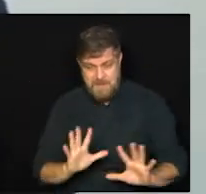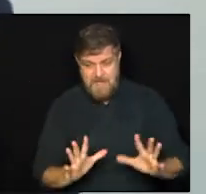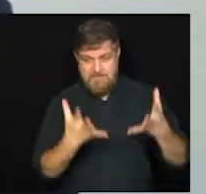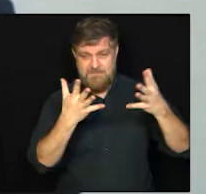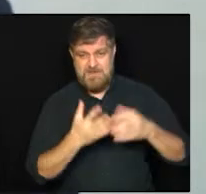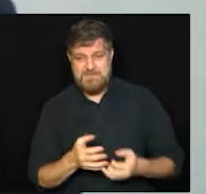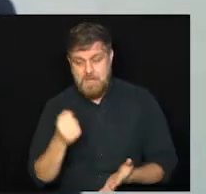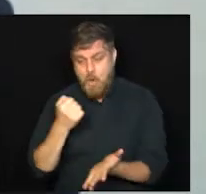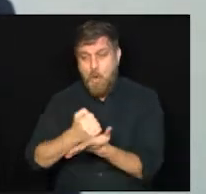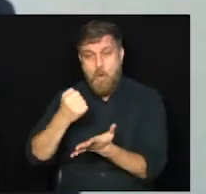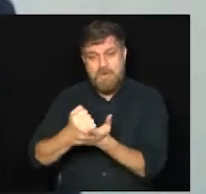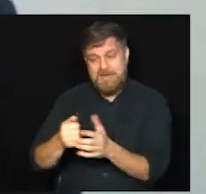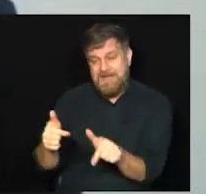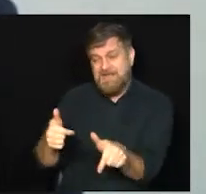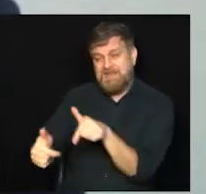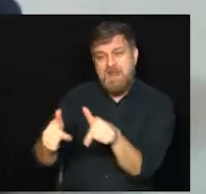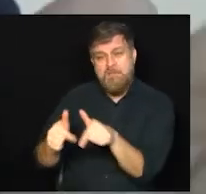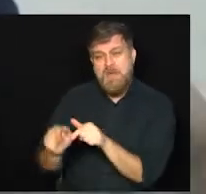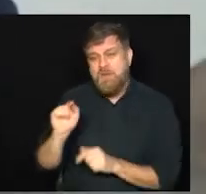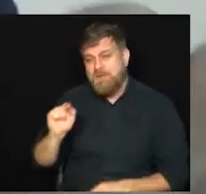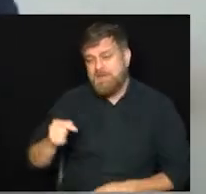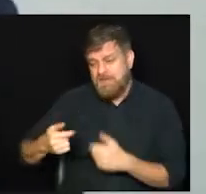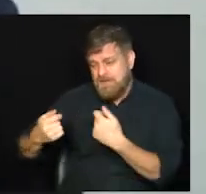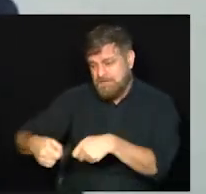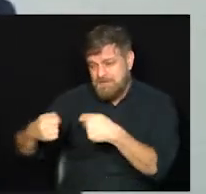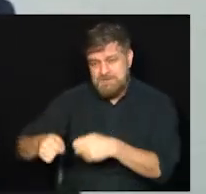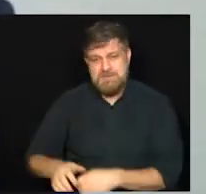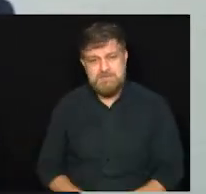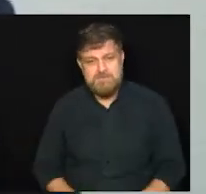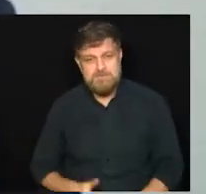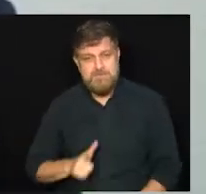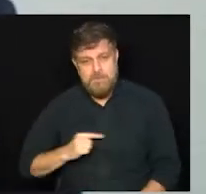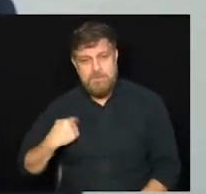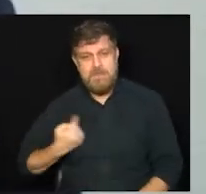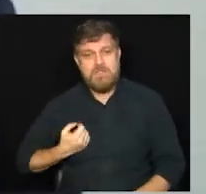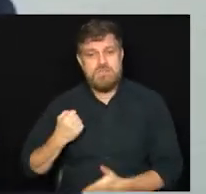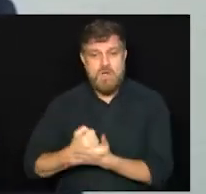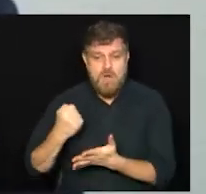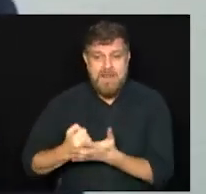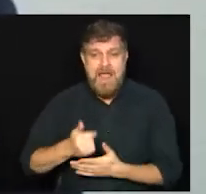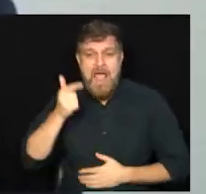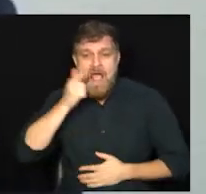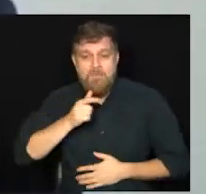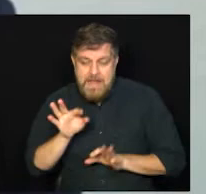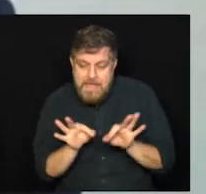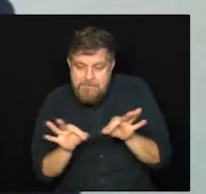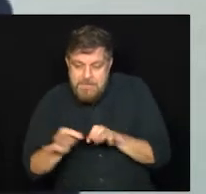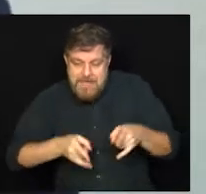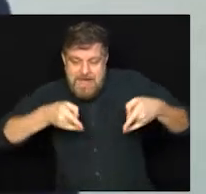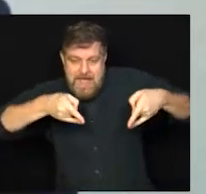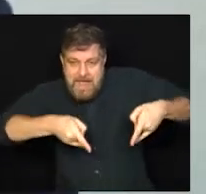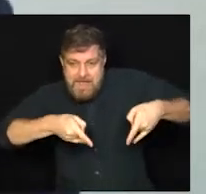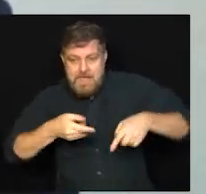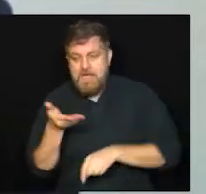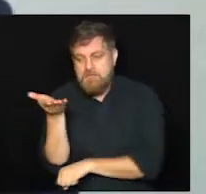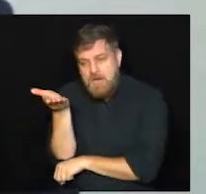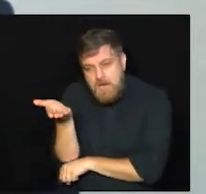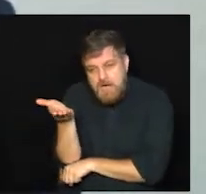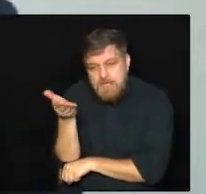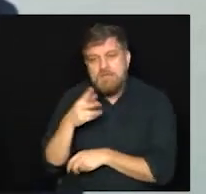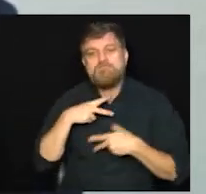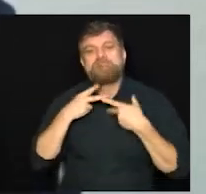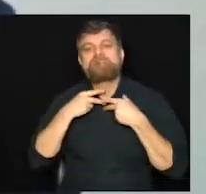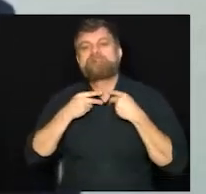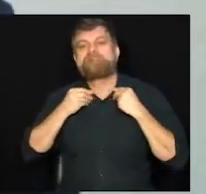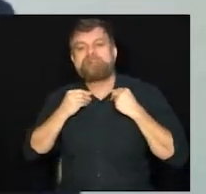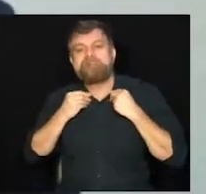emprega quem mais precisa do emprego, né? Como o Vanderlei falou, a gente emprega camareira, a gente emprega garçom, a gente emprega